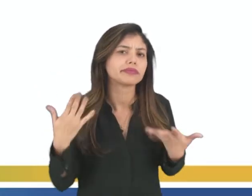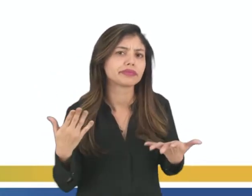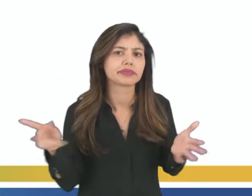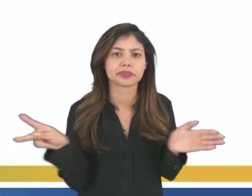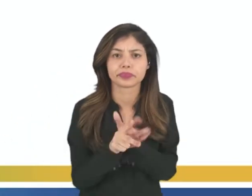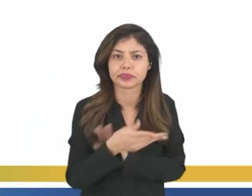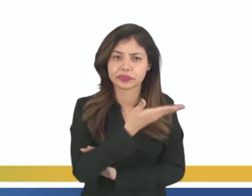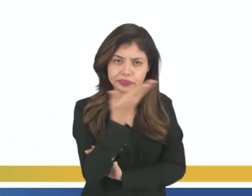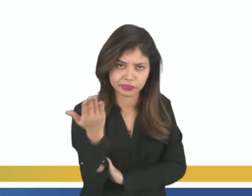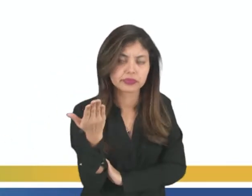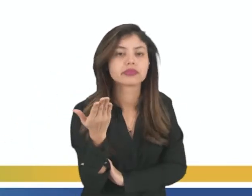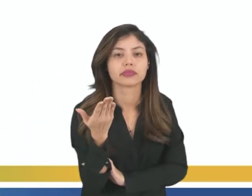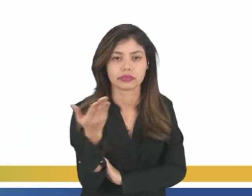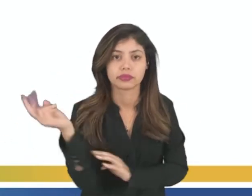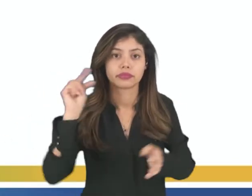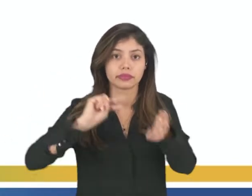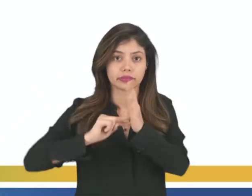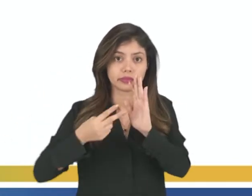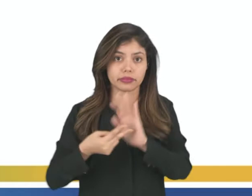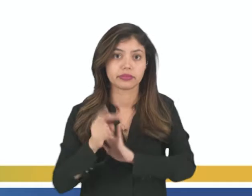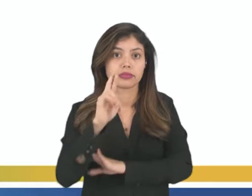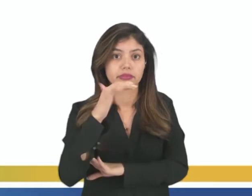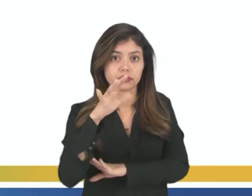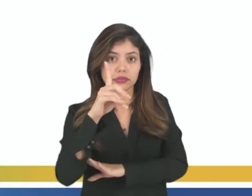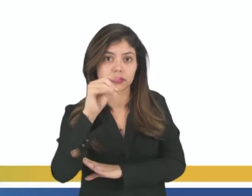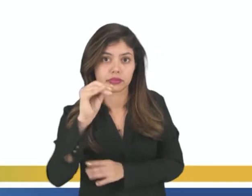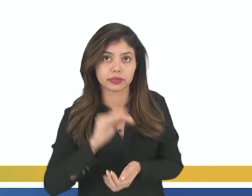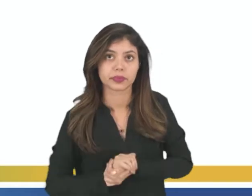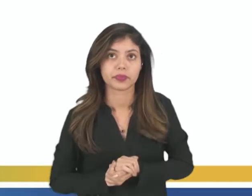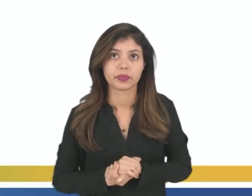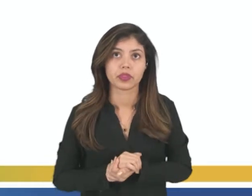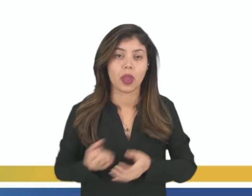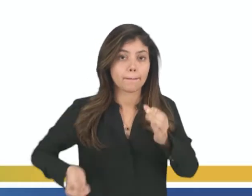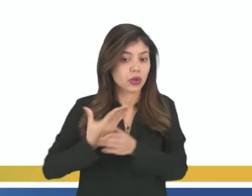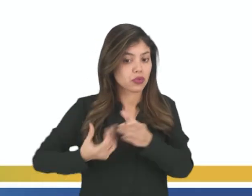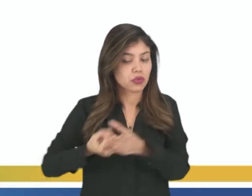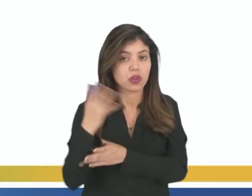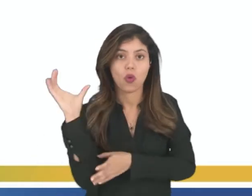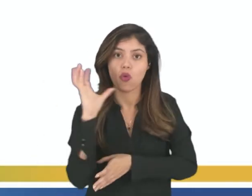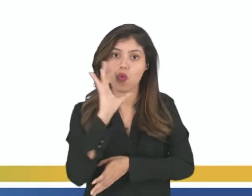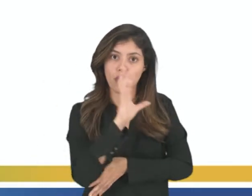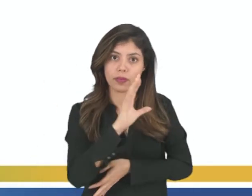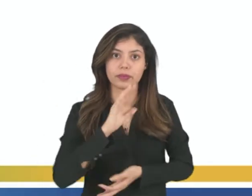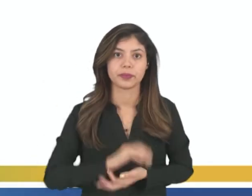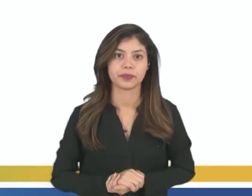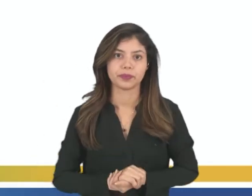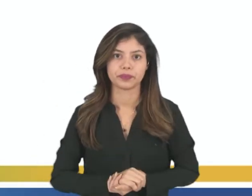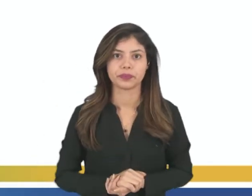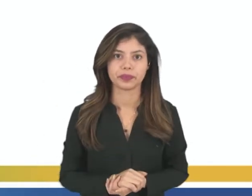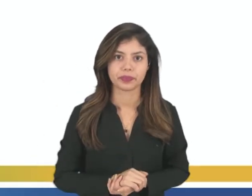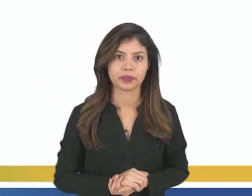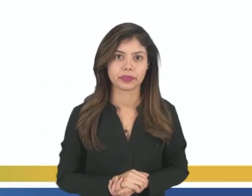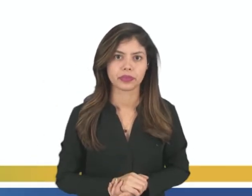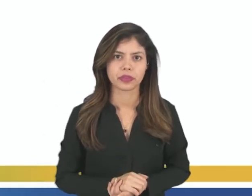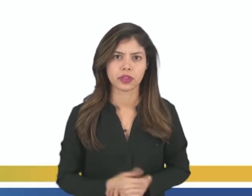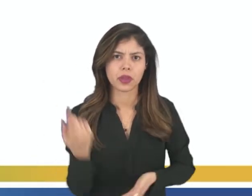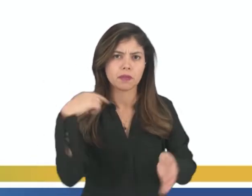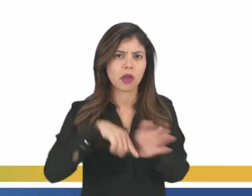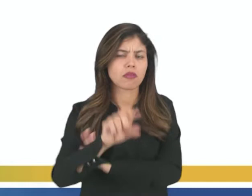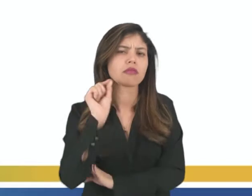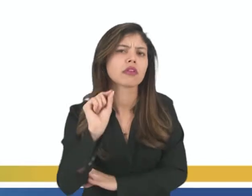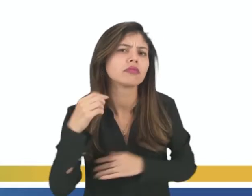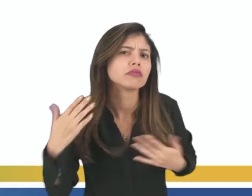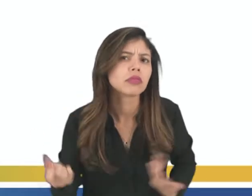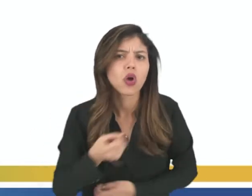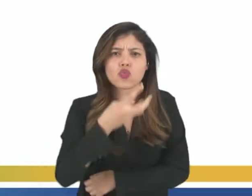produto significa dizer que essa reação ela aconteceu e produziu calor. Tudo bem? O que a questão quer saber? Qual